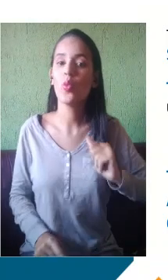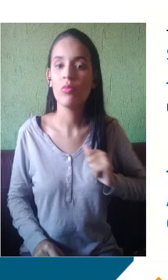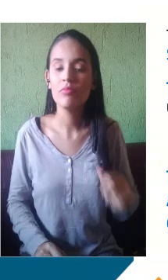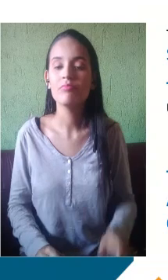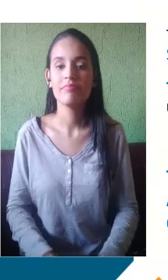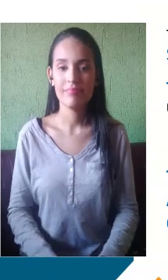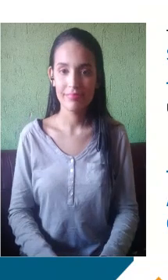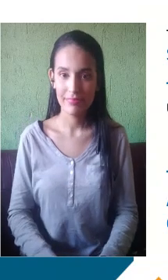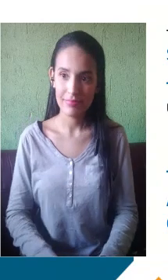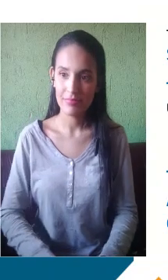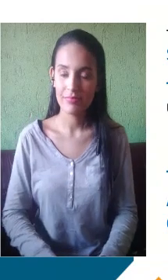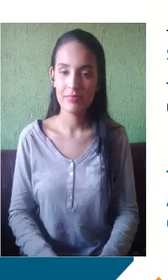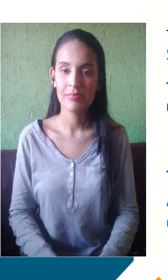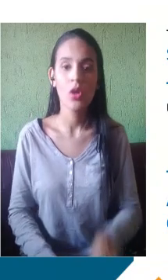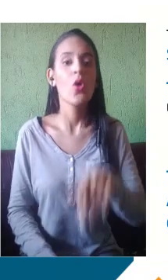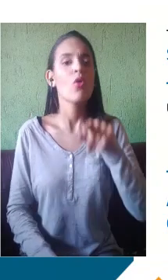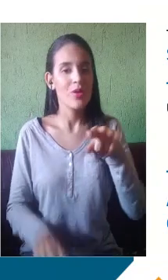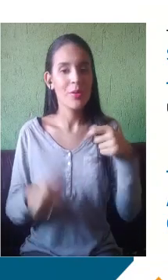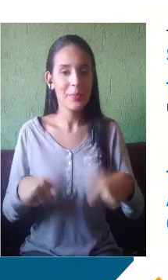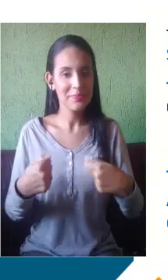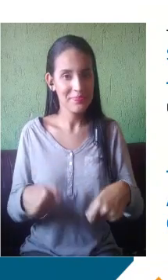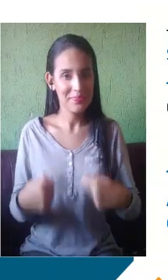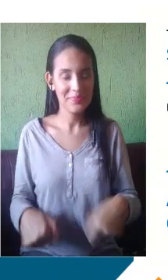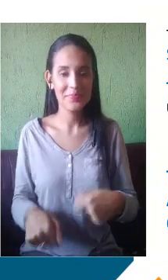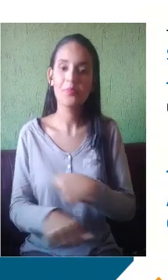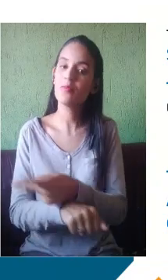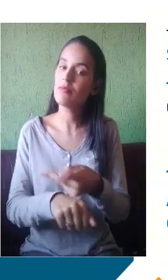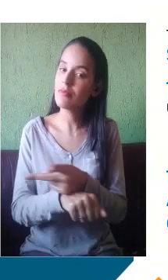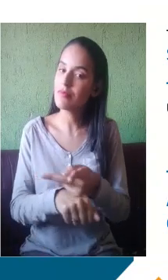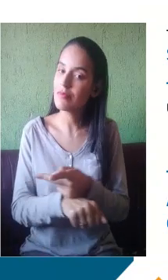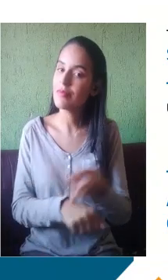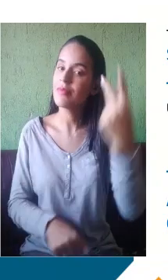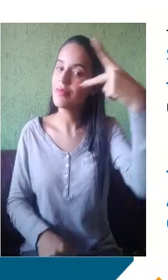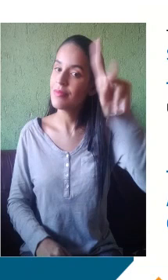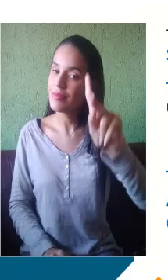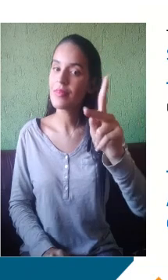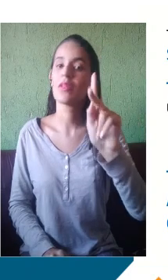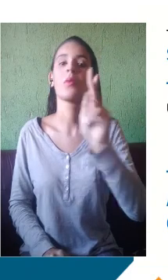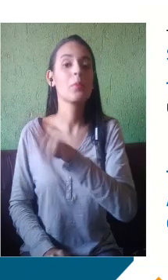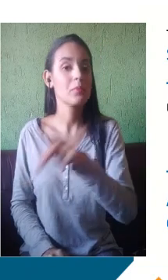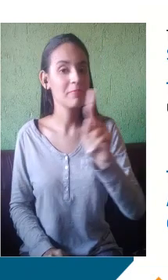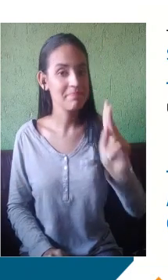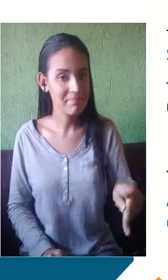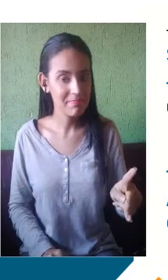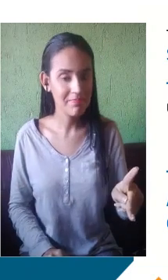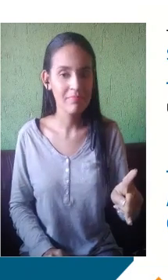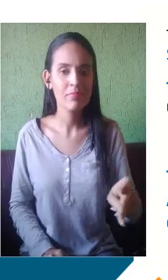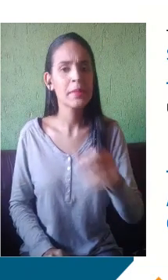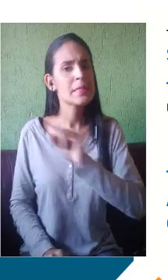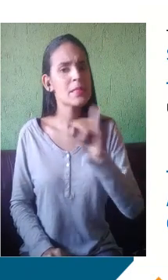contrário ao da tese. Aquele mesmo esquema, galera. Consultar o mediador do polo, né, onde você